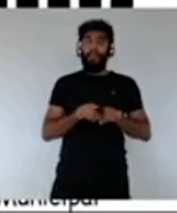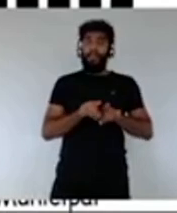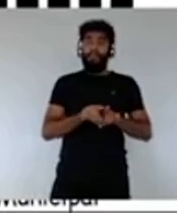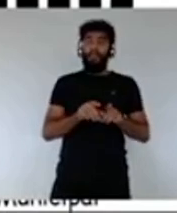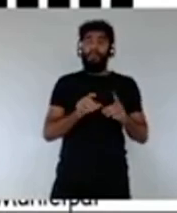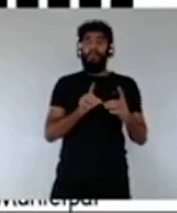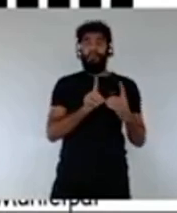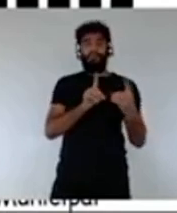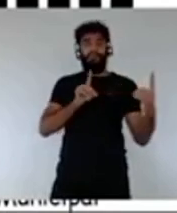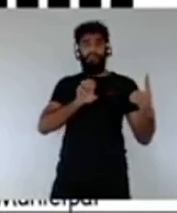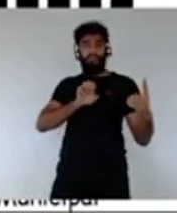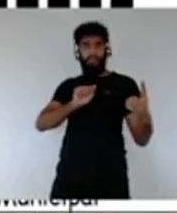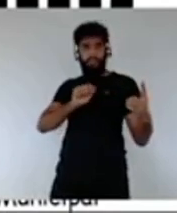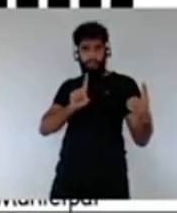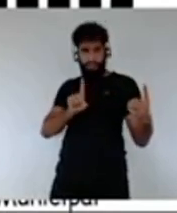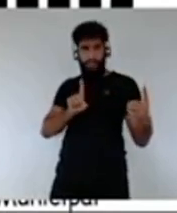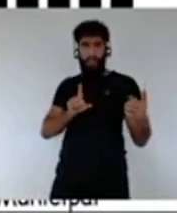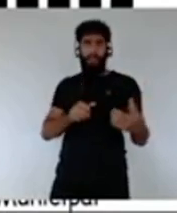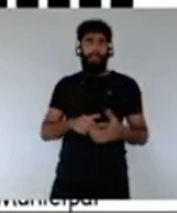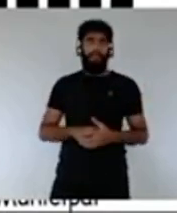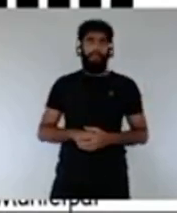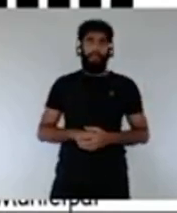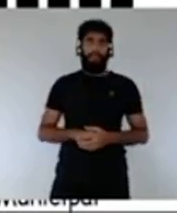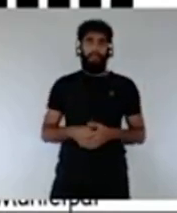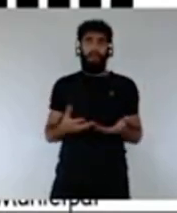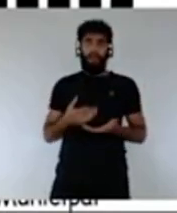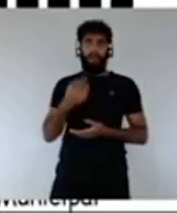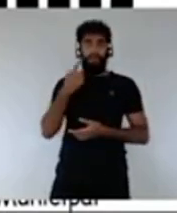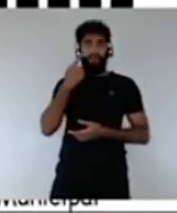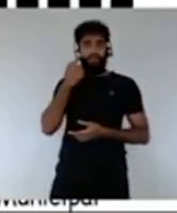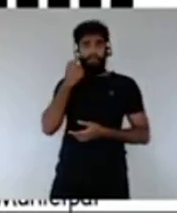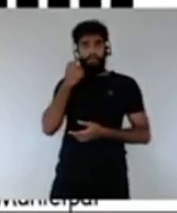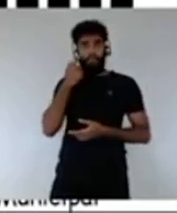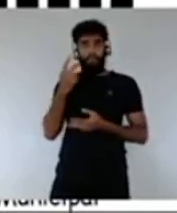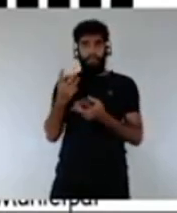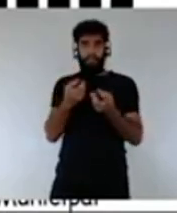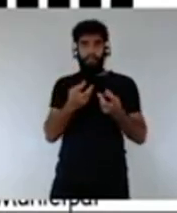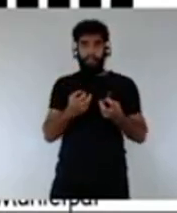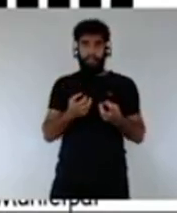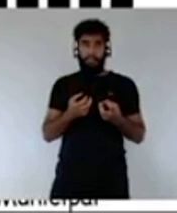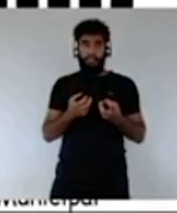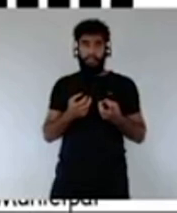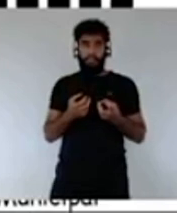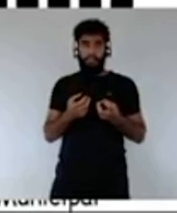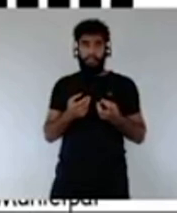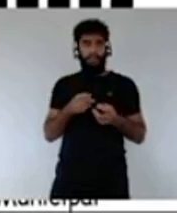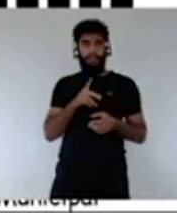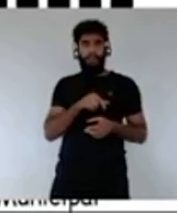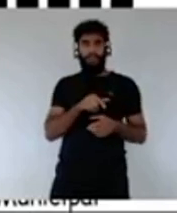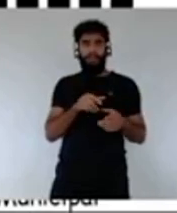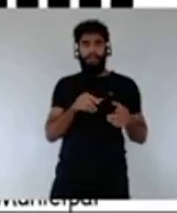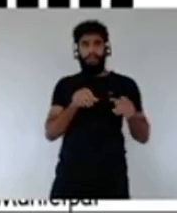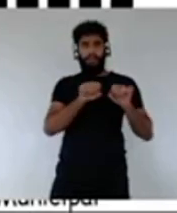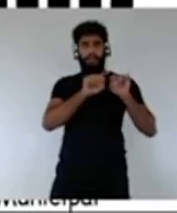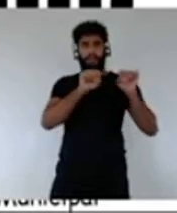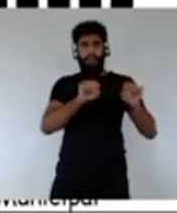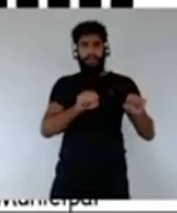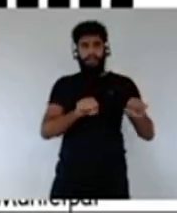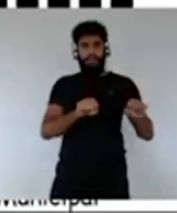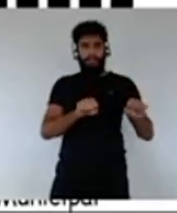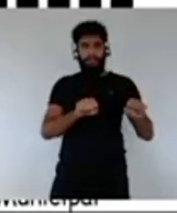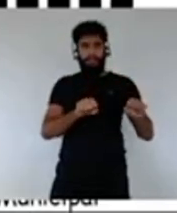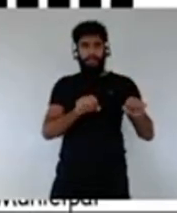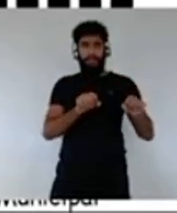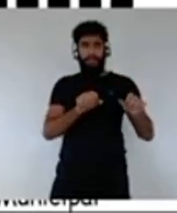da LPI. Que nós estamos vendo agora isso. Então, vocês vejam que novo cenário é esse que a